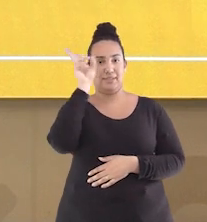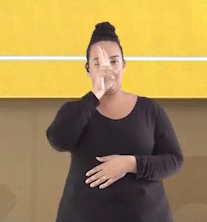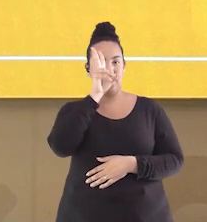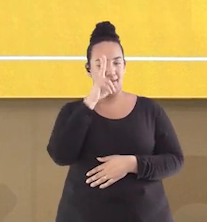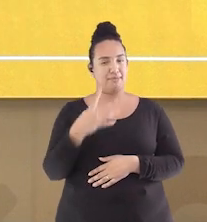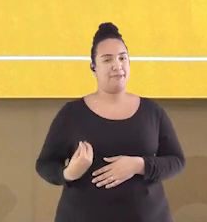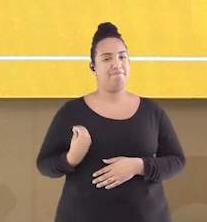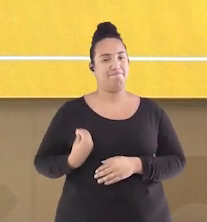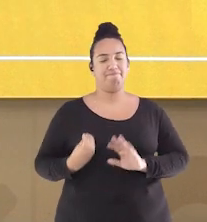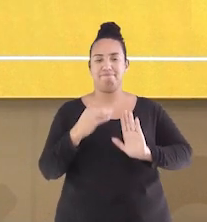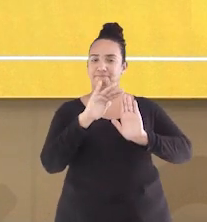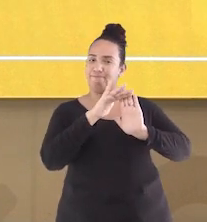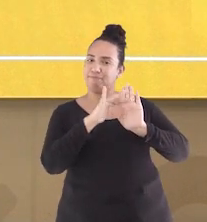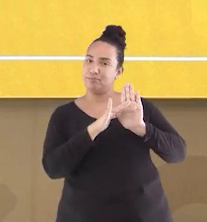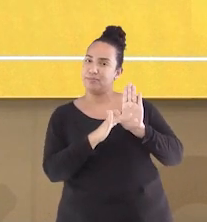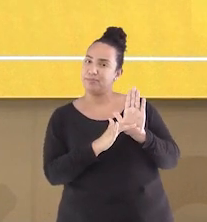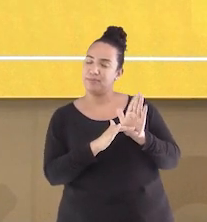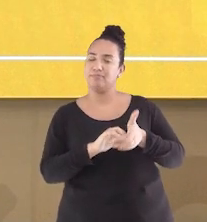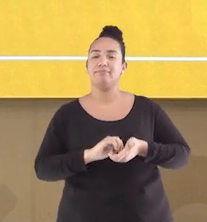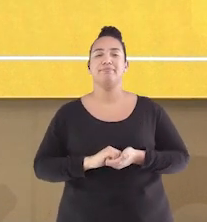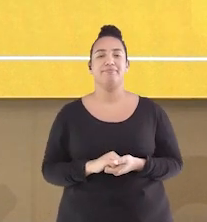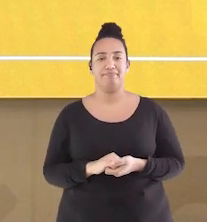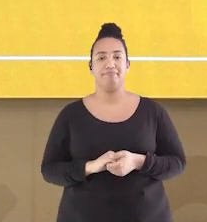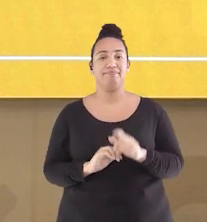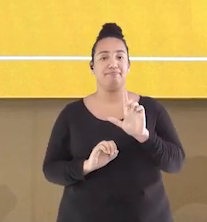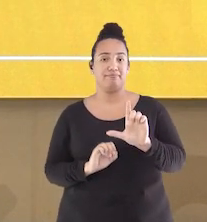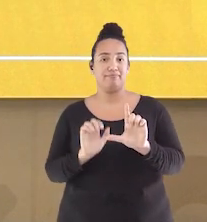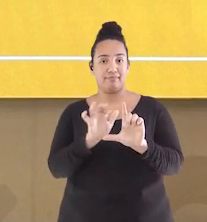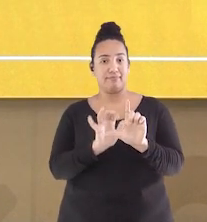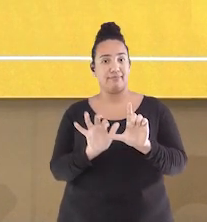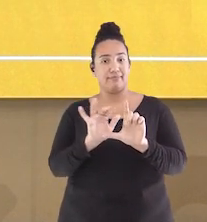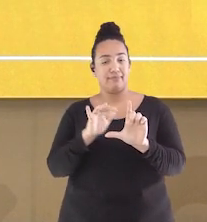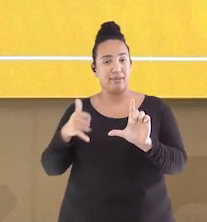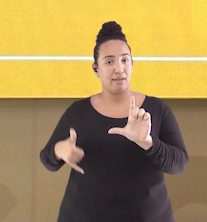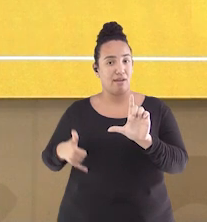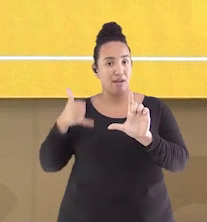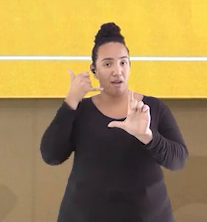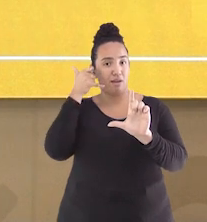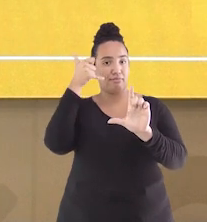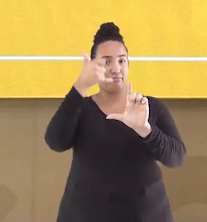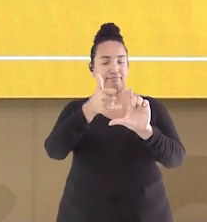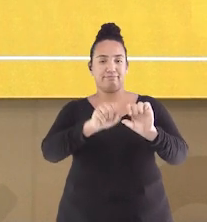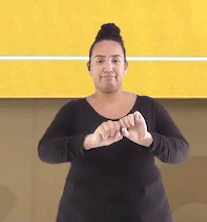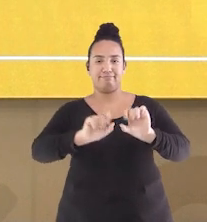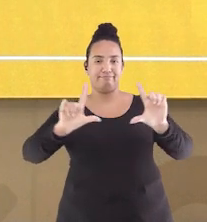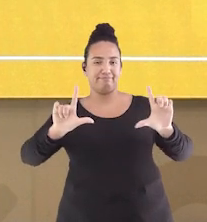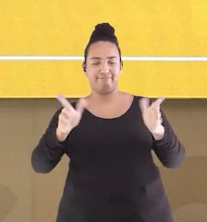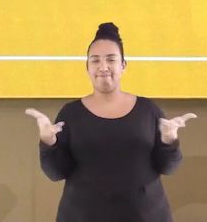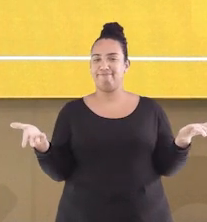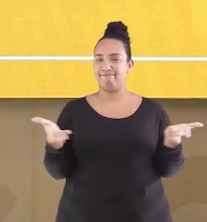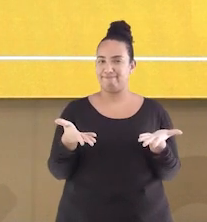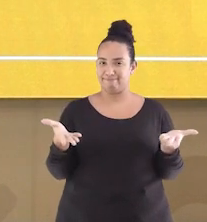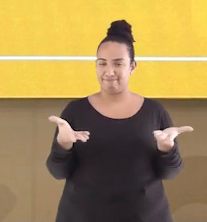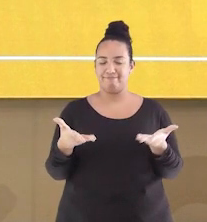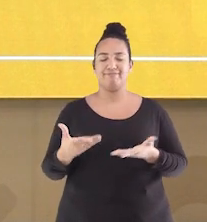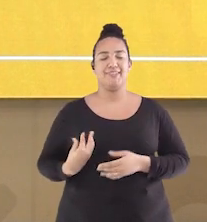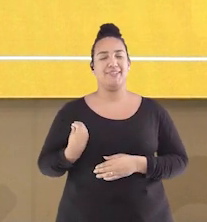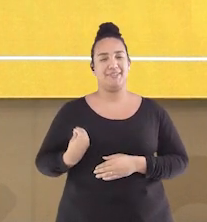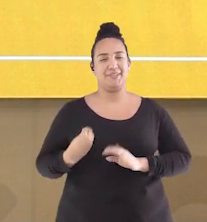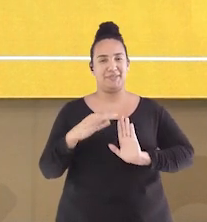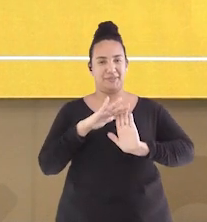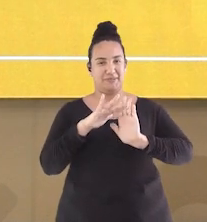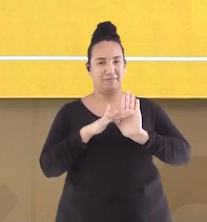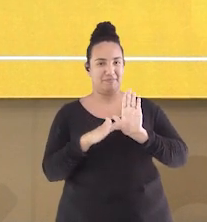presença aqui nessa aula. Aponte a câmera do seu celular para o QR Code que aparece na sua tela e marque